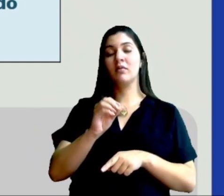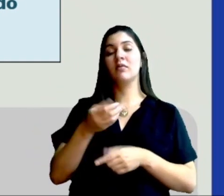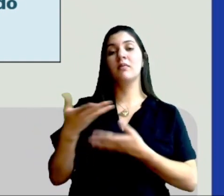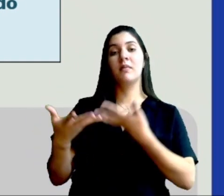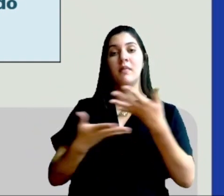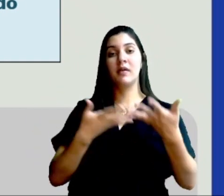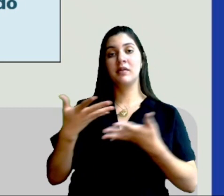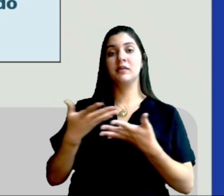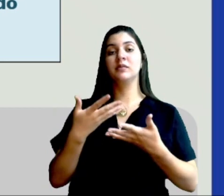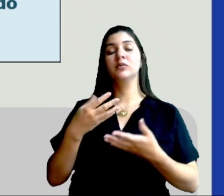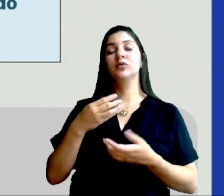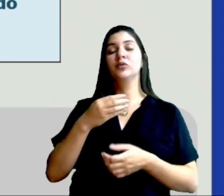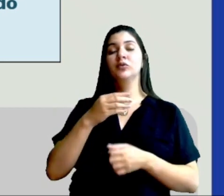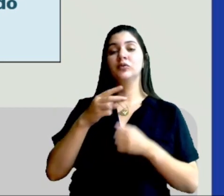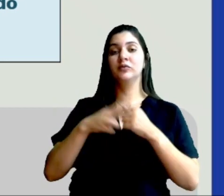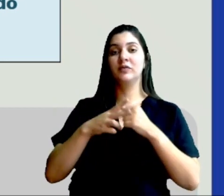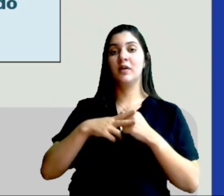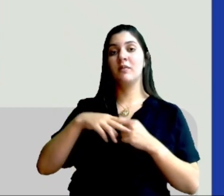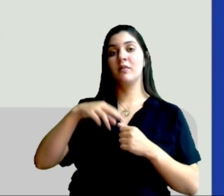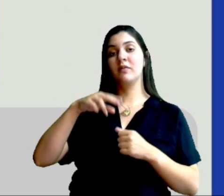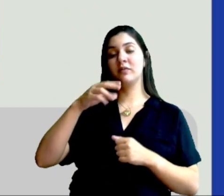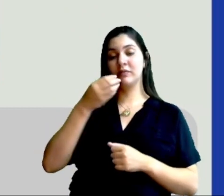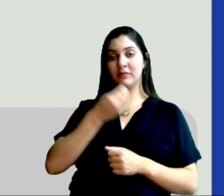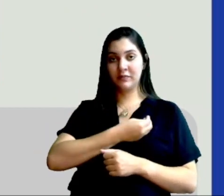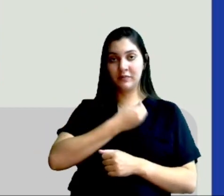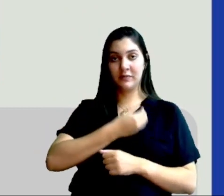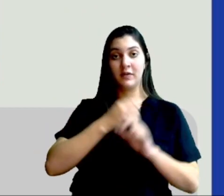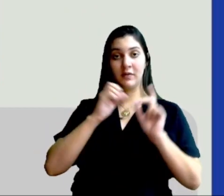particípio do verbo viver, tá bom?